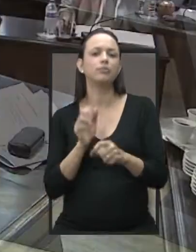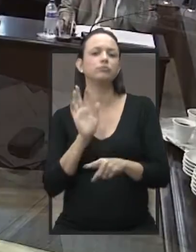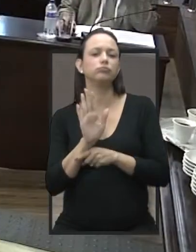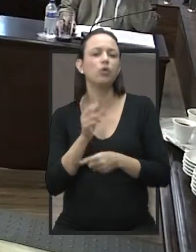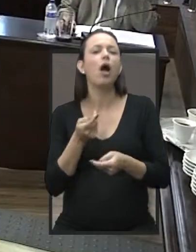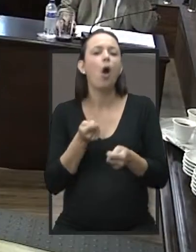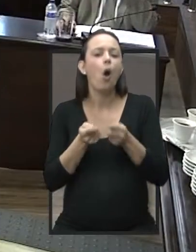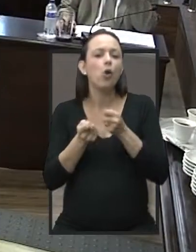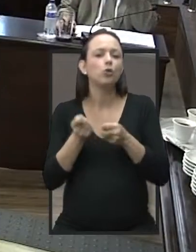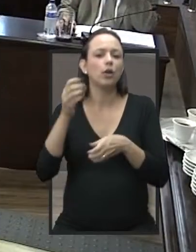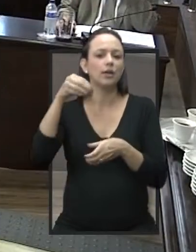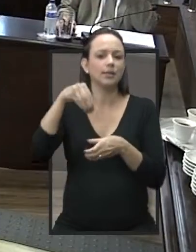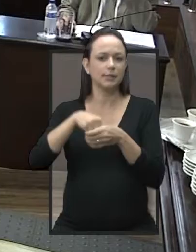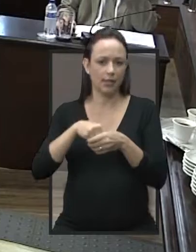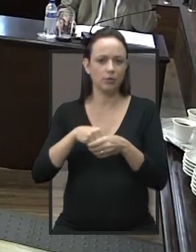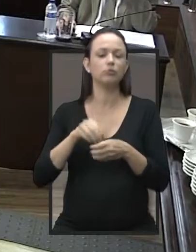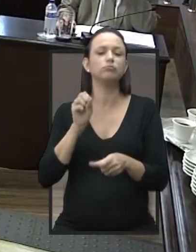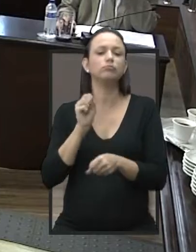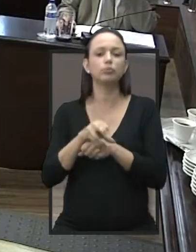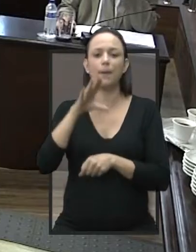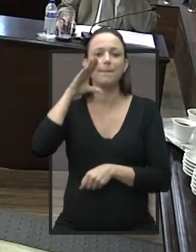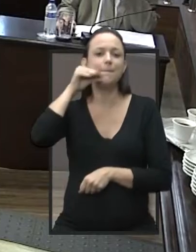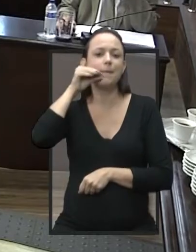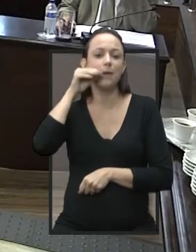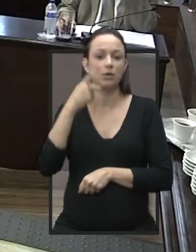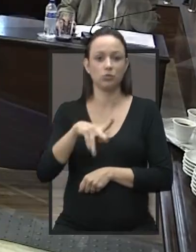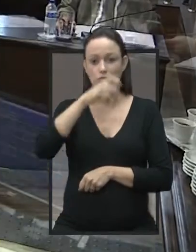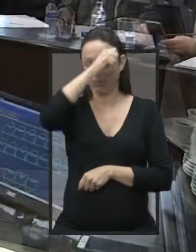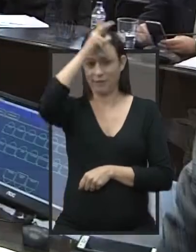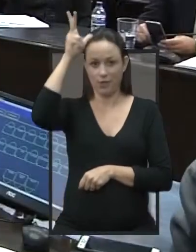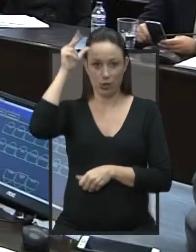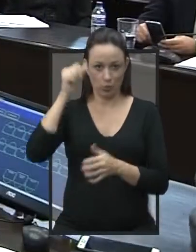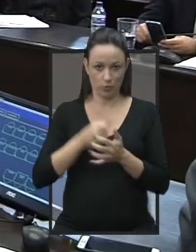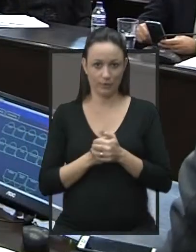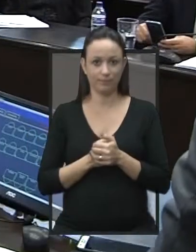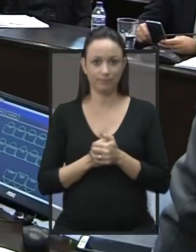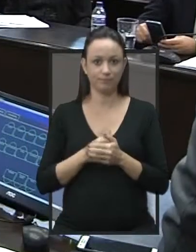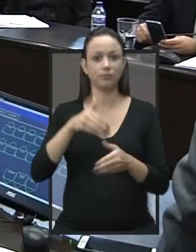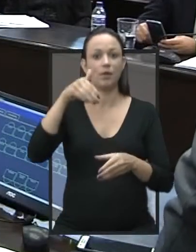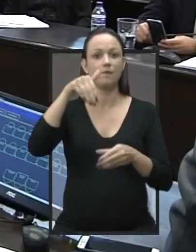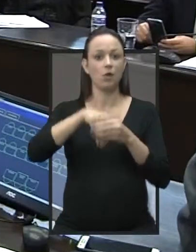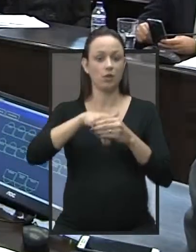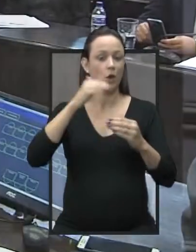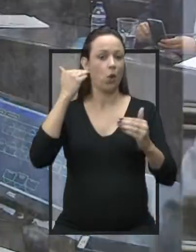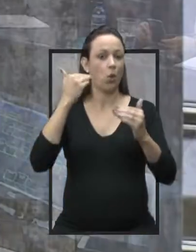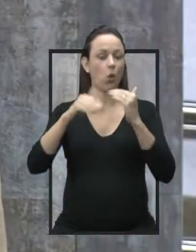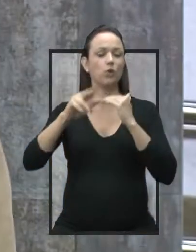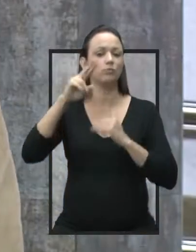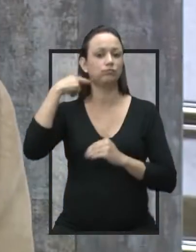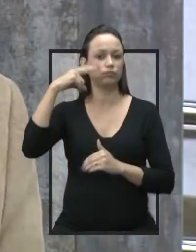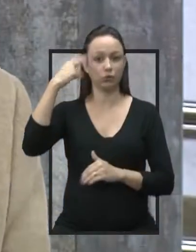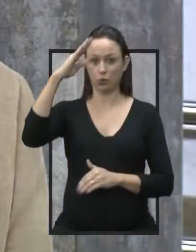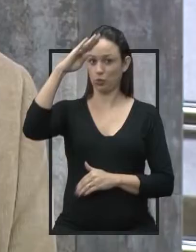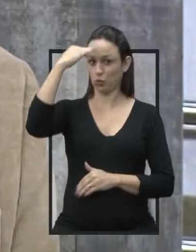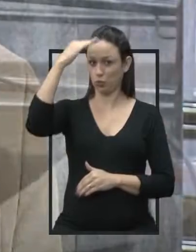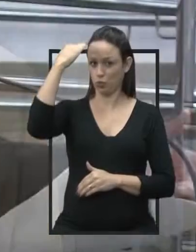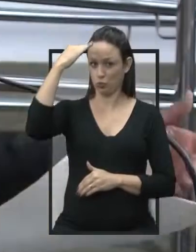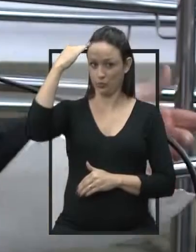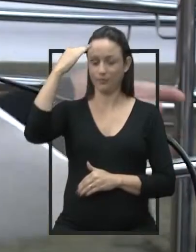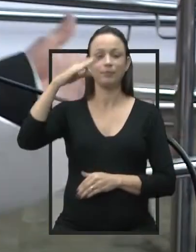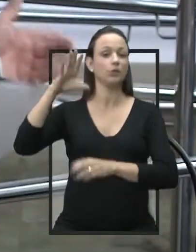interno no quadro de servidores da prefeitura dura de jaú votaram contra os vereadores joão pacheco